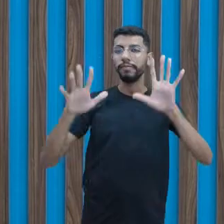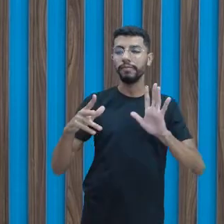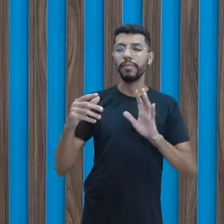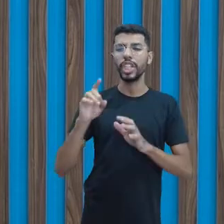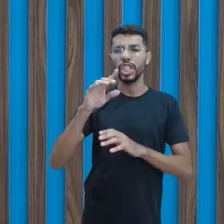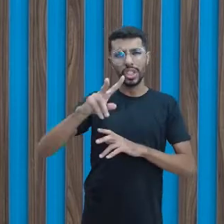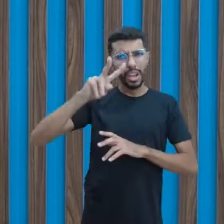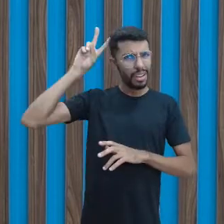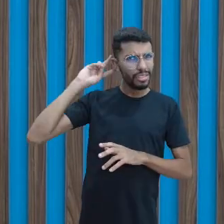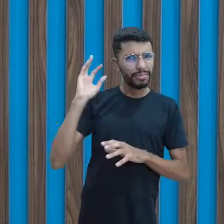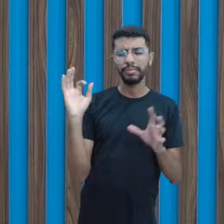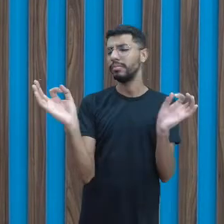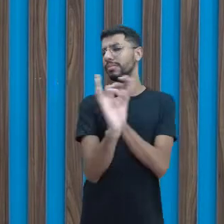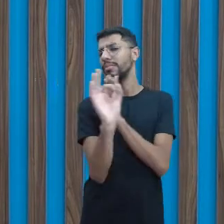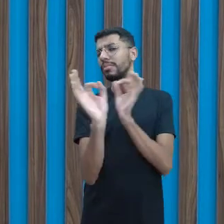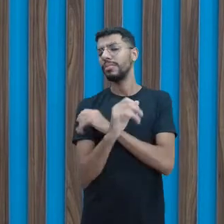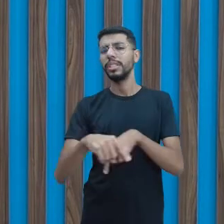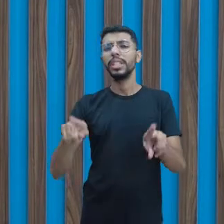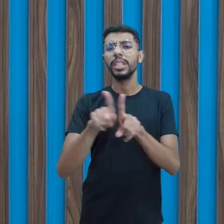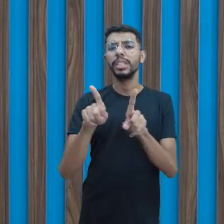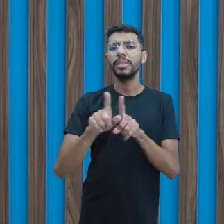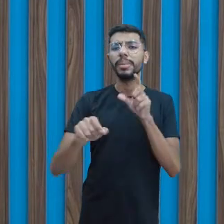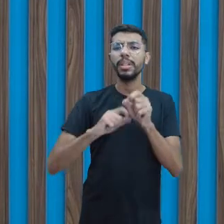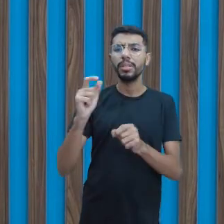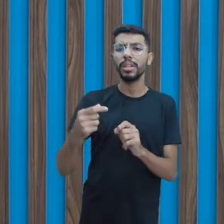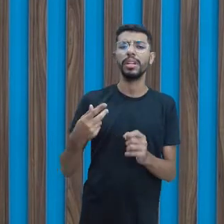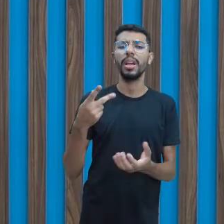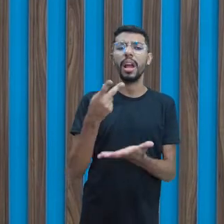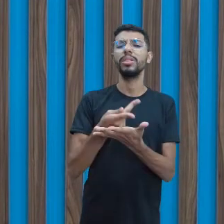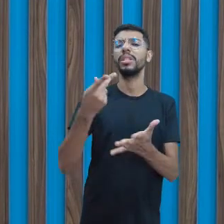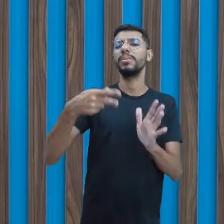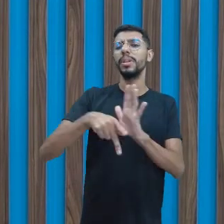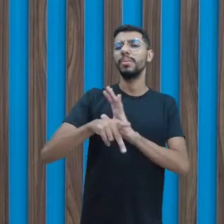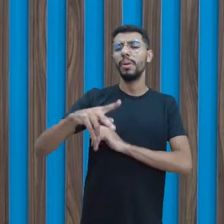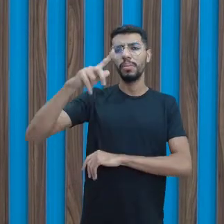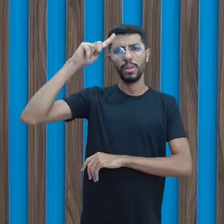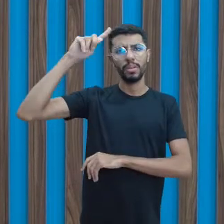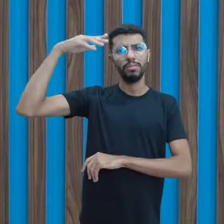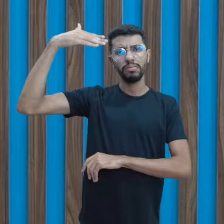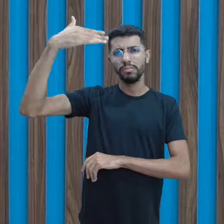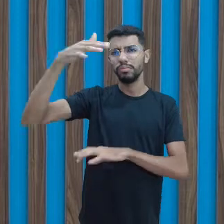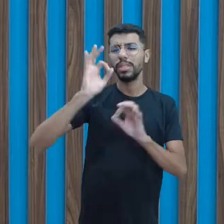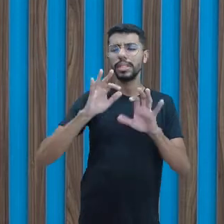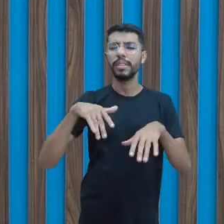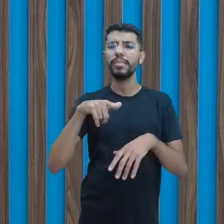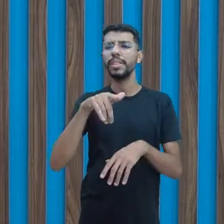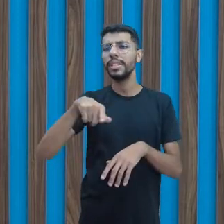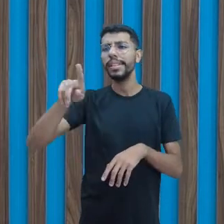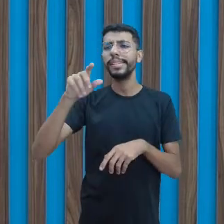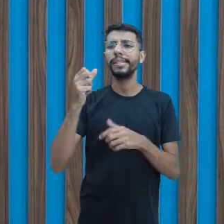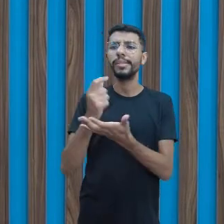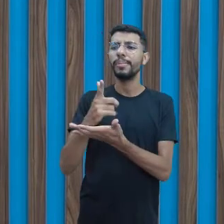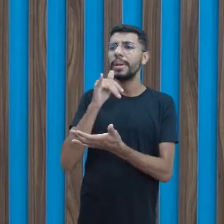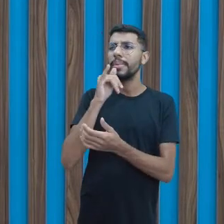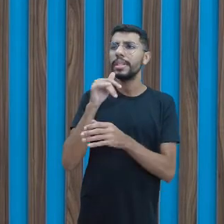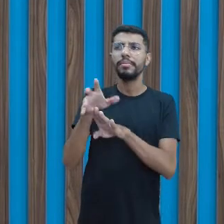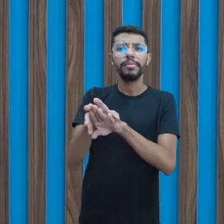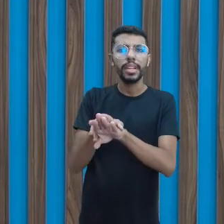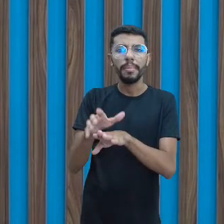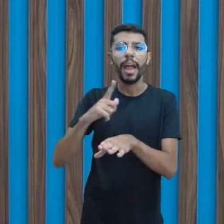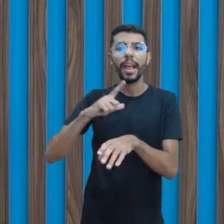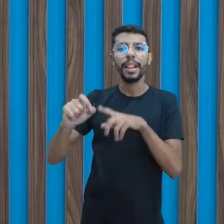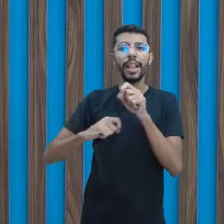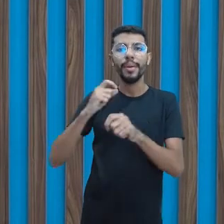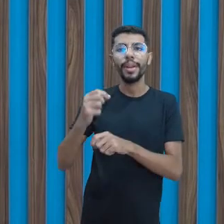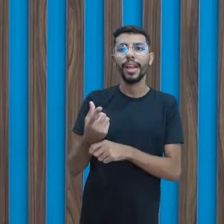os vestibulares, como eu falei aqui, mas também para situações do seu dia a dia, tá? Quando você for lá comprar um sapato e vai ter lá um